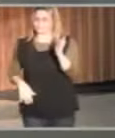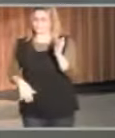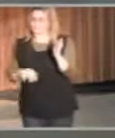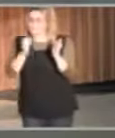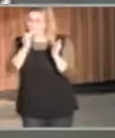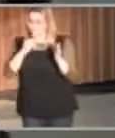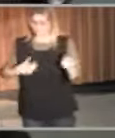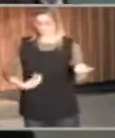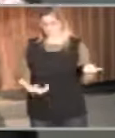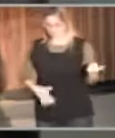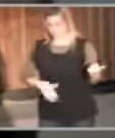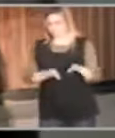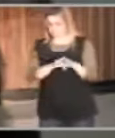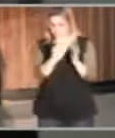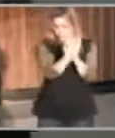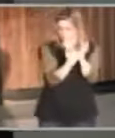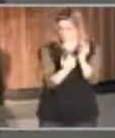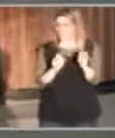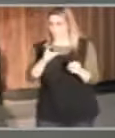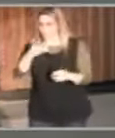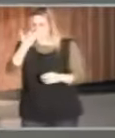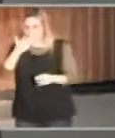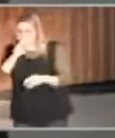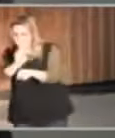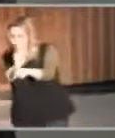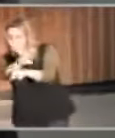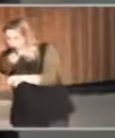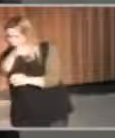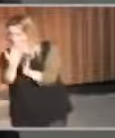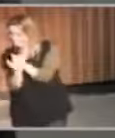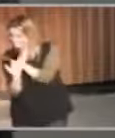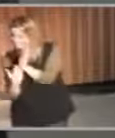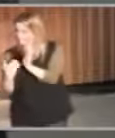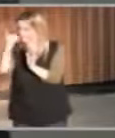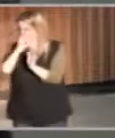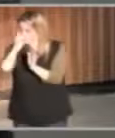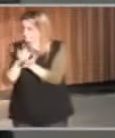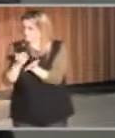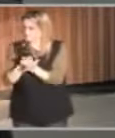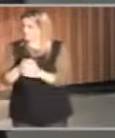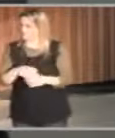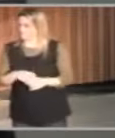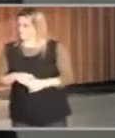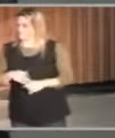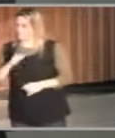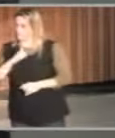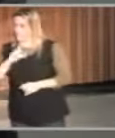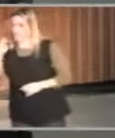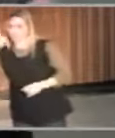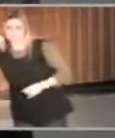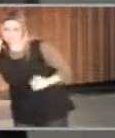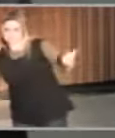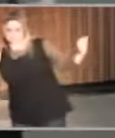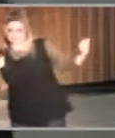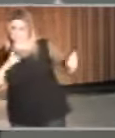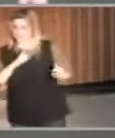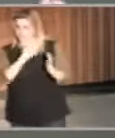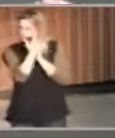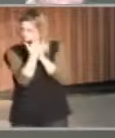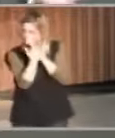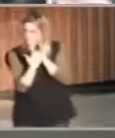eu vou trabalhar no departamento infantil da igreja que está lá todo domingo eu vou ter que trabalhar no som vou ter que trabalhar em alguma